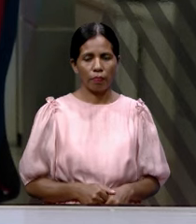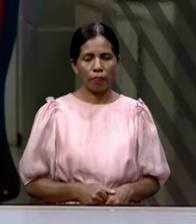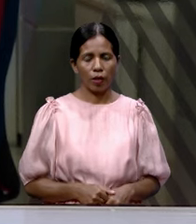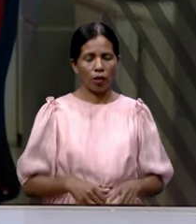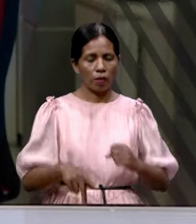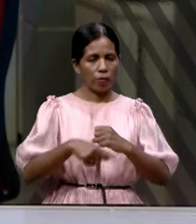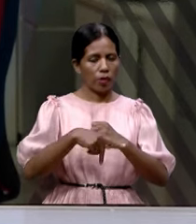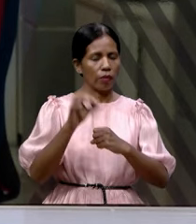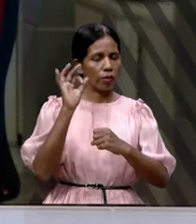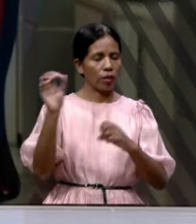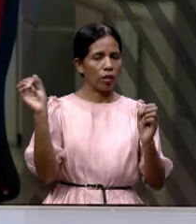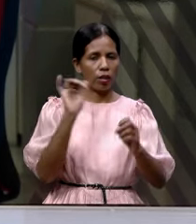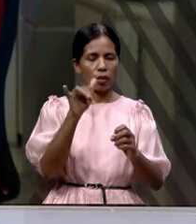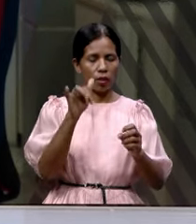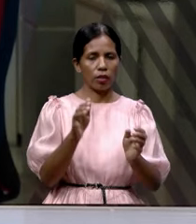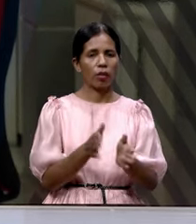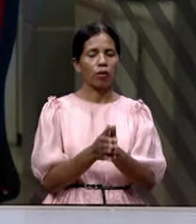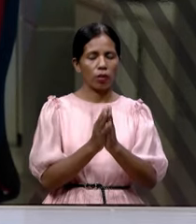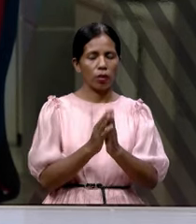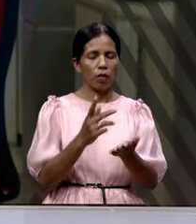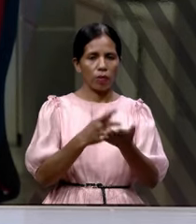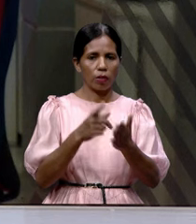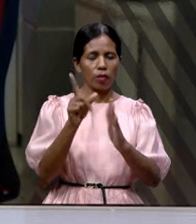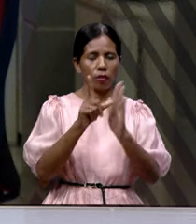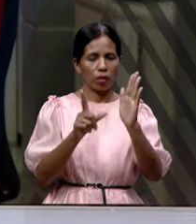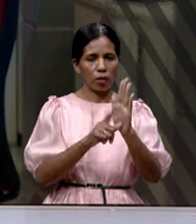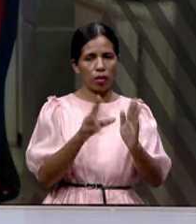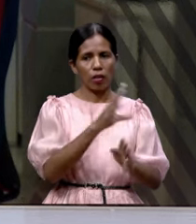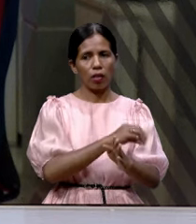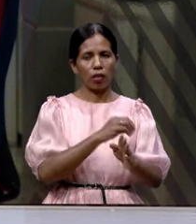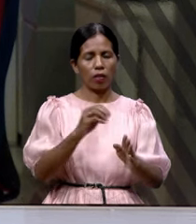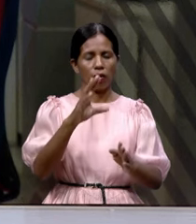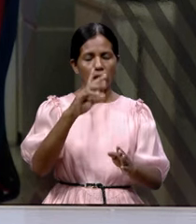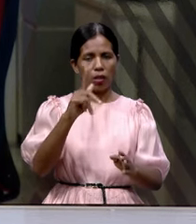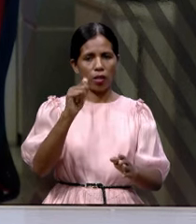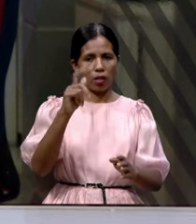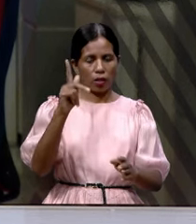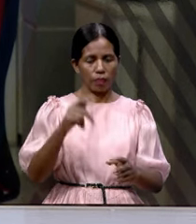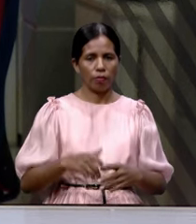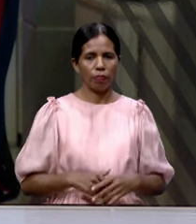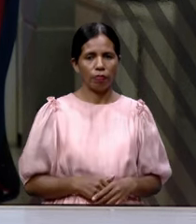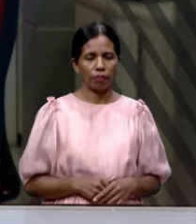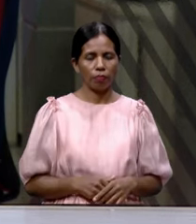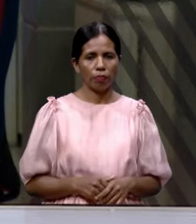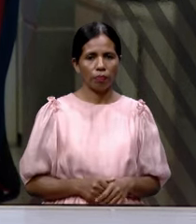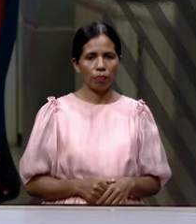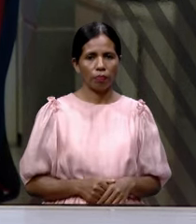Fretilin la aceita o pedido de urgencia para proposta Lei Base Ensino Superior.